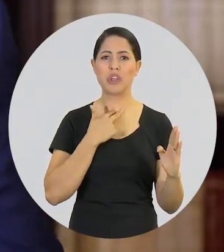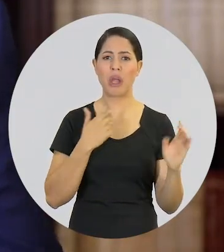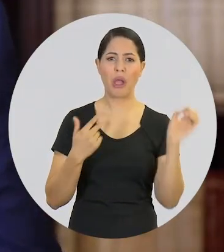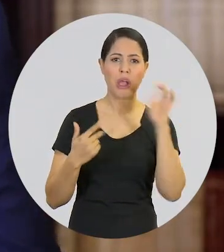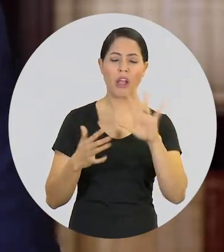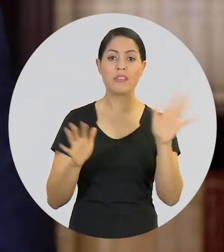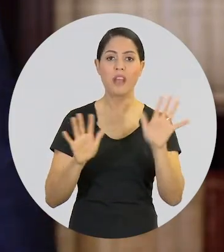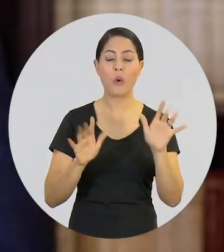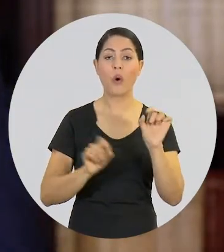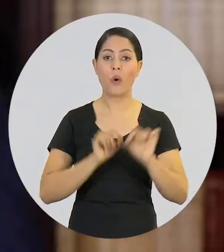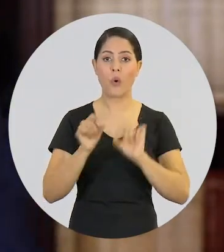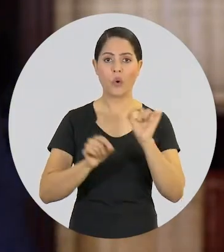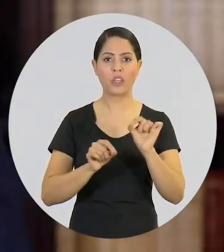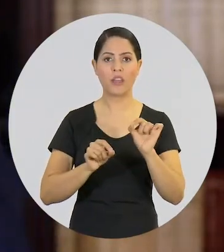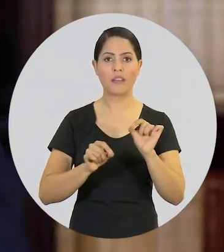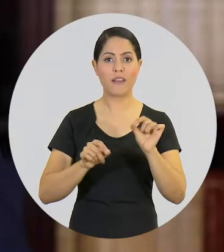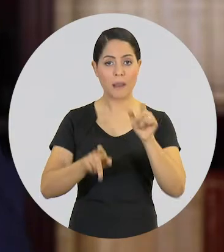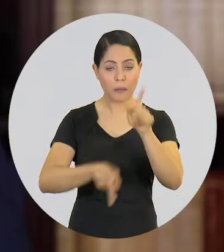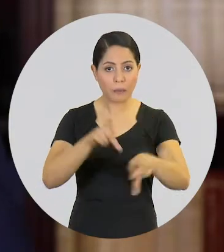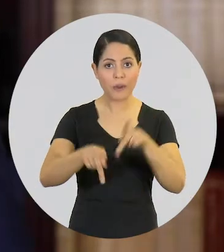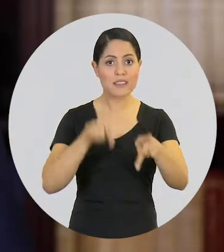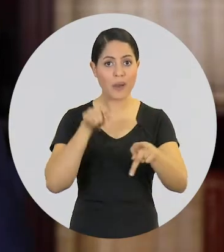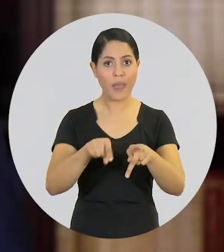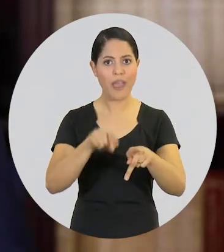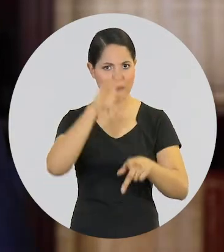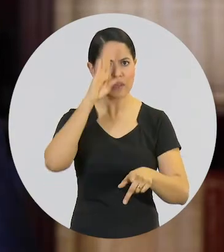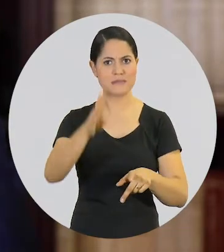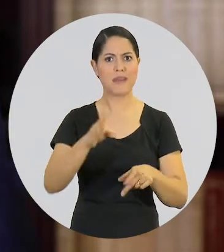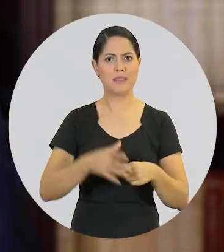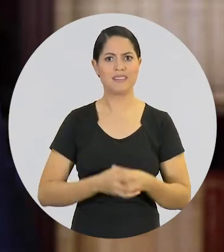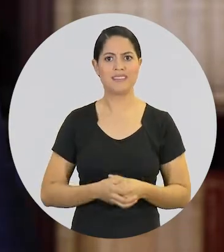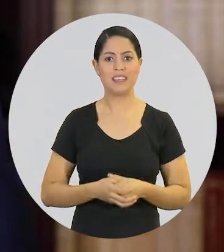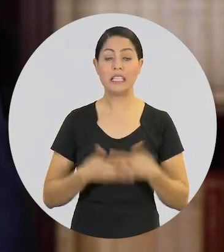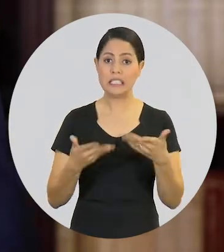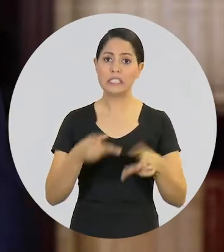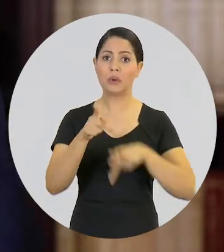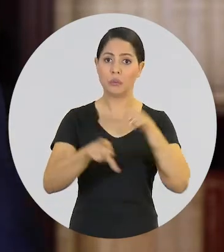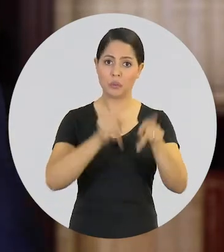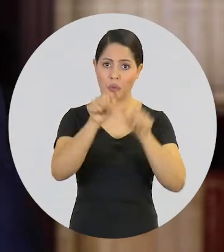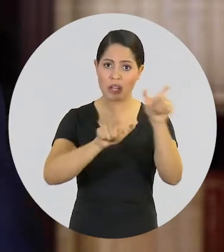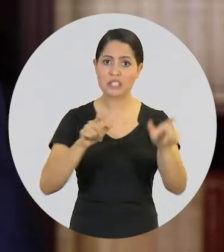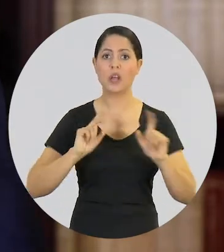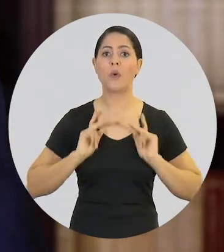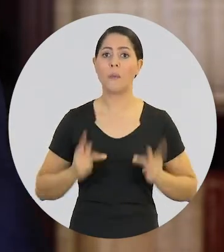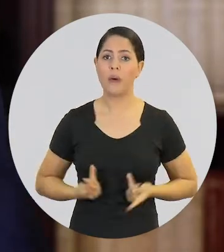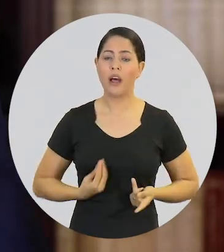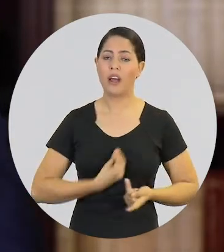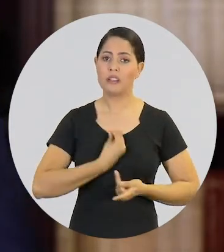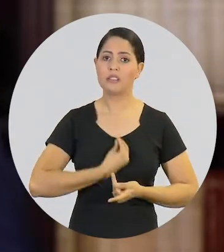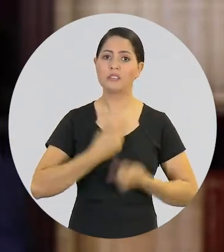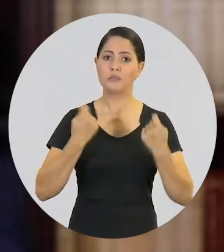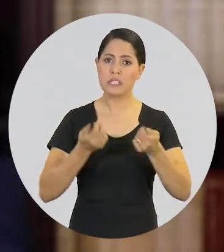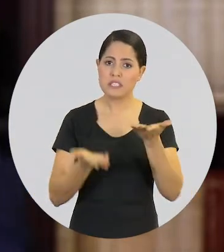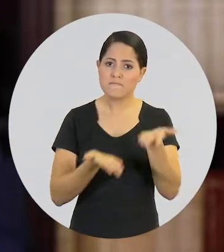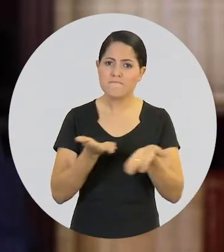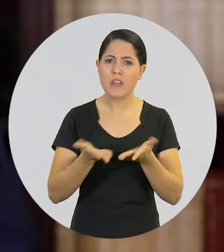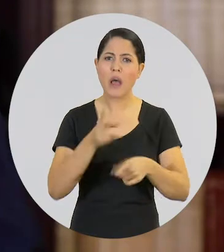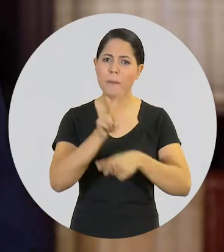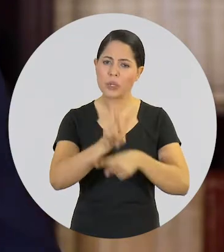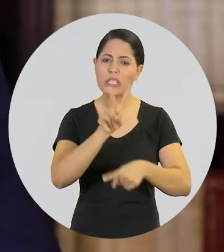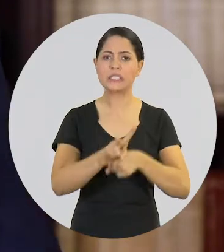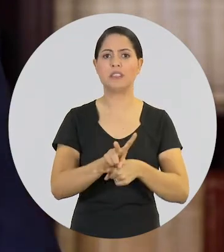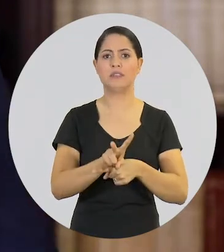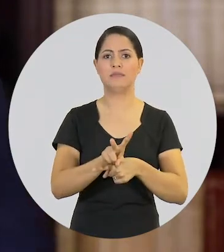centro gravitacional, mas o ser humano. E se o ser humano é o centro gravitacional, e em relação a ele é que deve